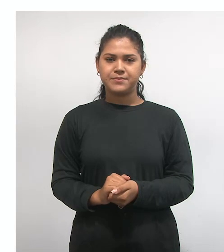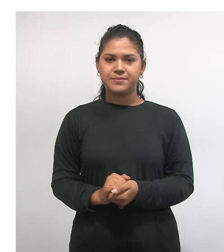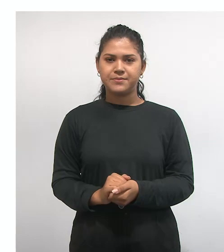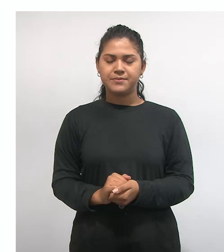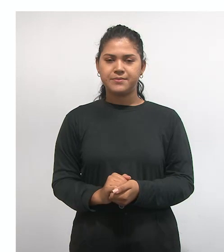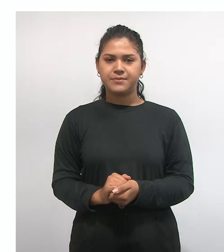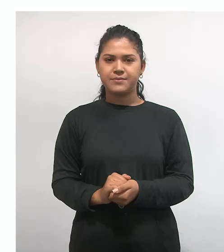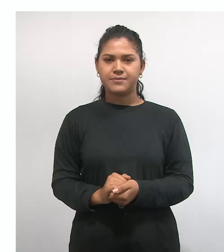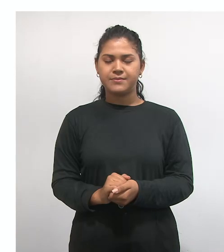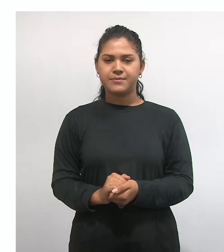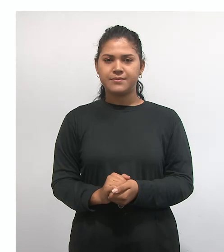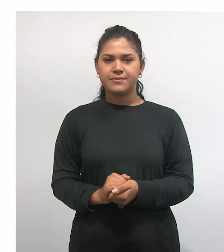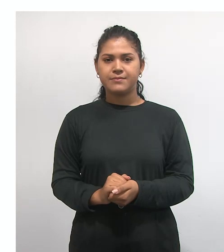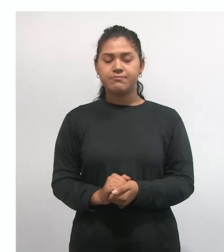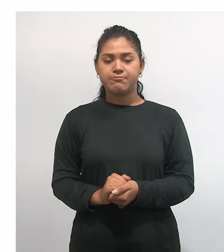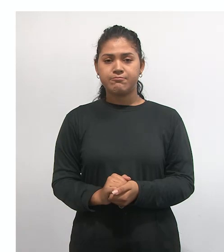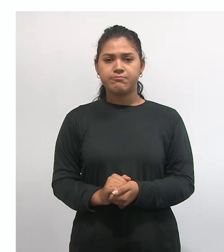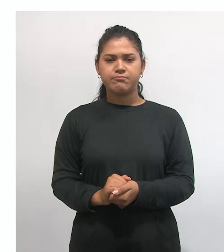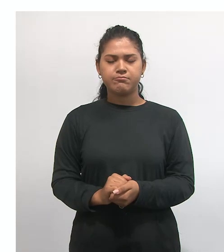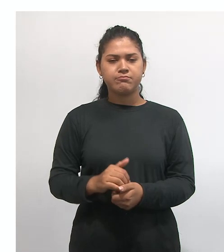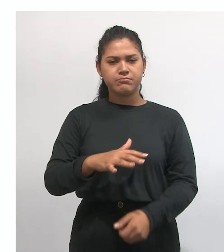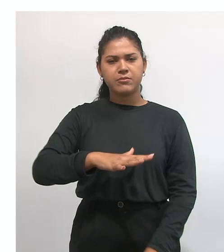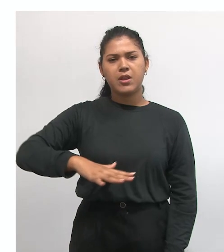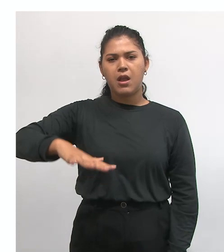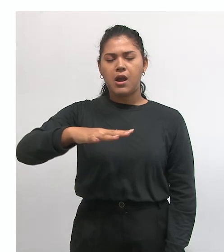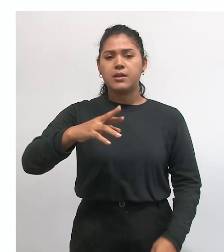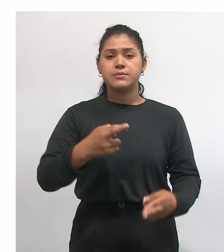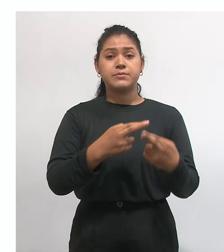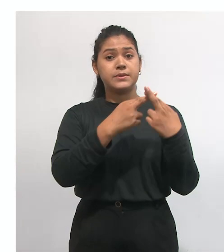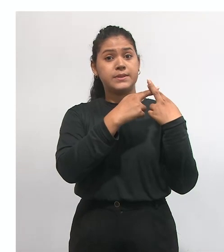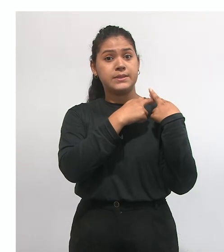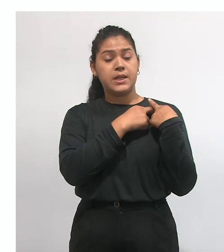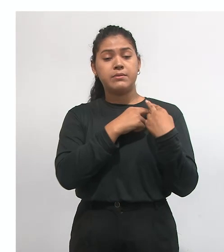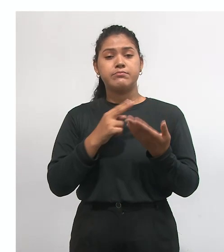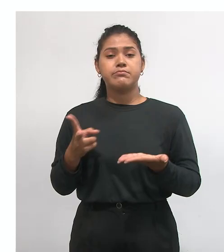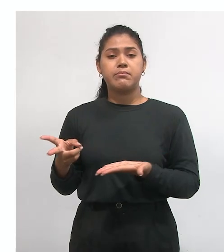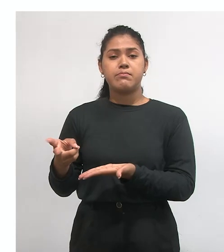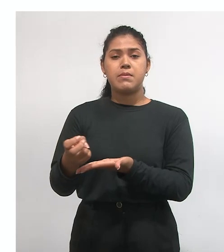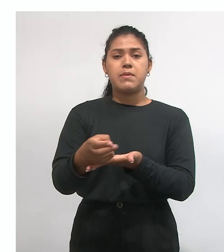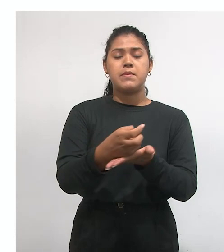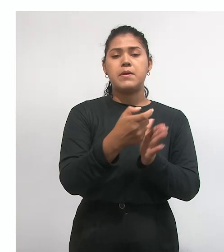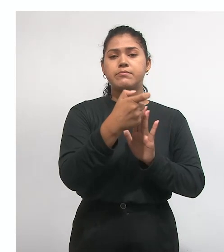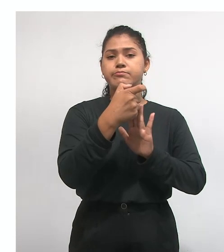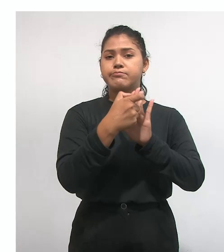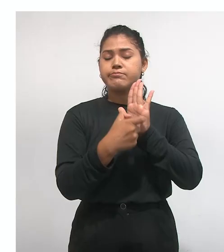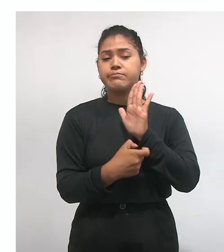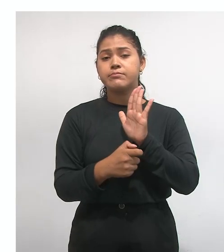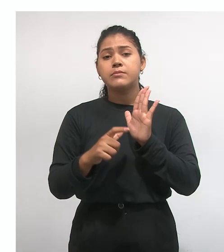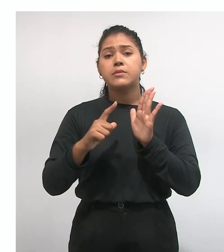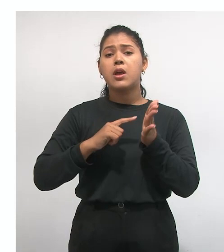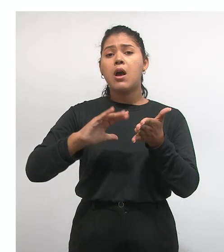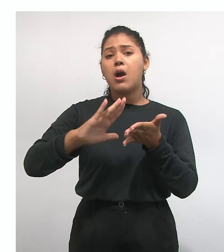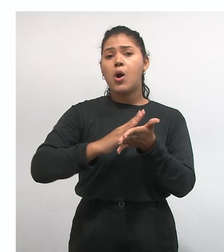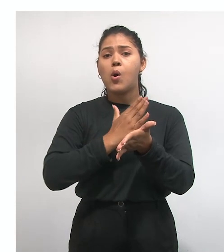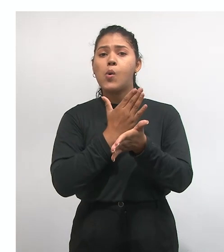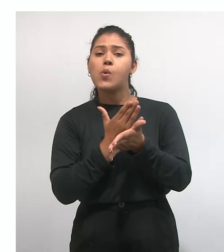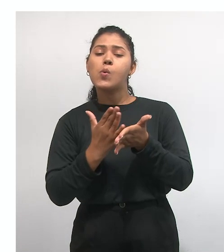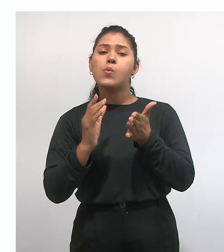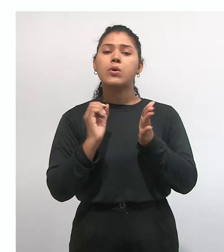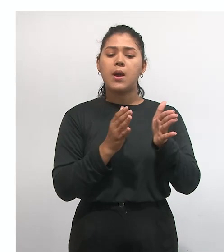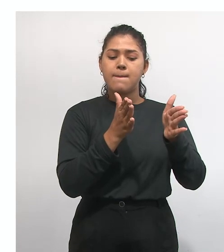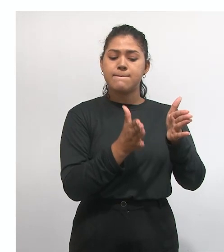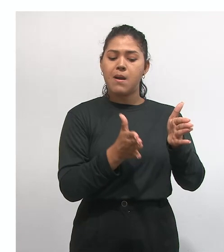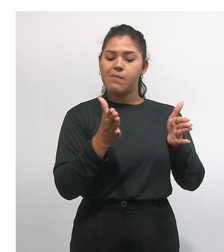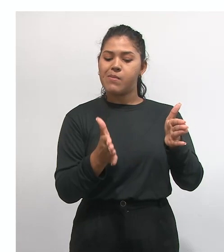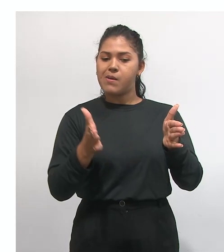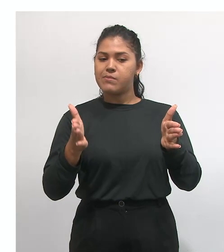só, dentro da responsabilidade tributária nós temos aí algumas espécies, né? Aqui nós temos a responsabilidade